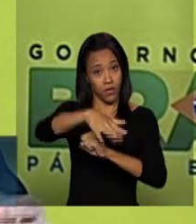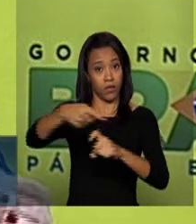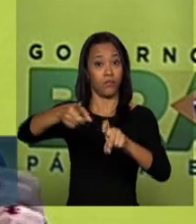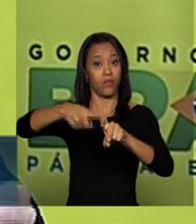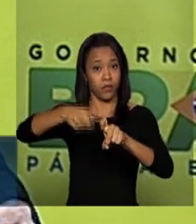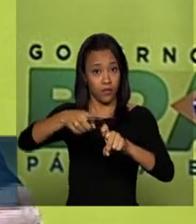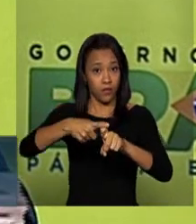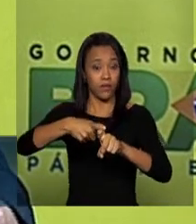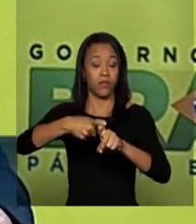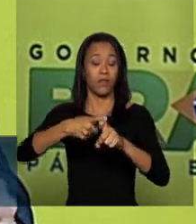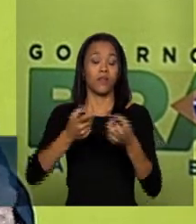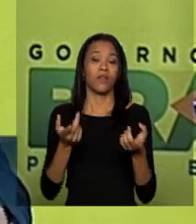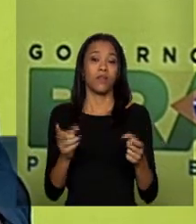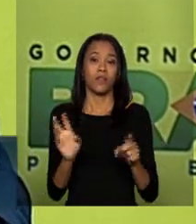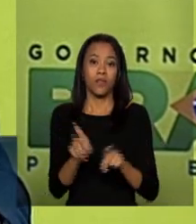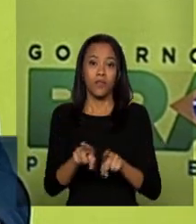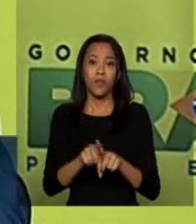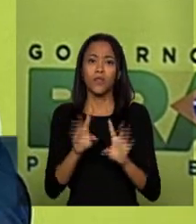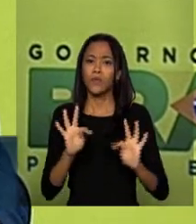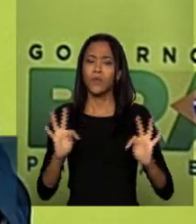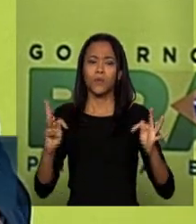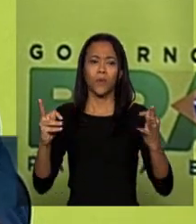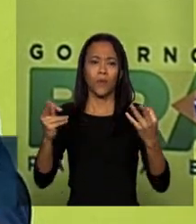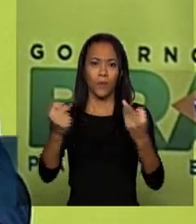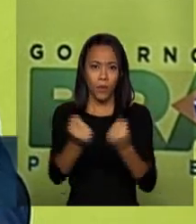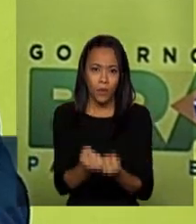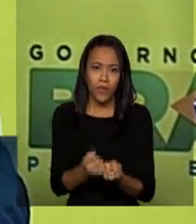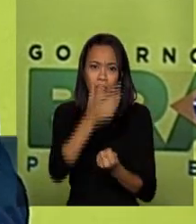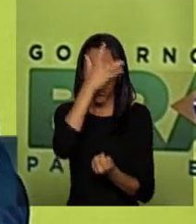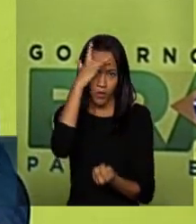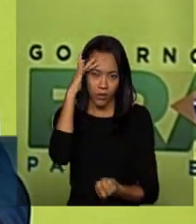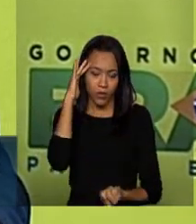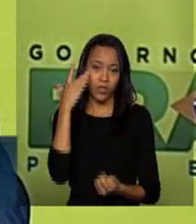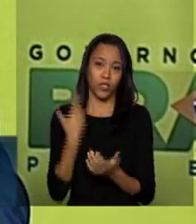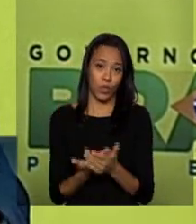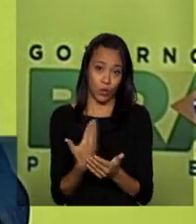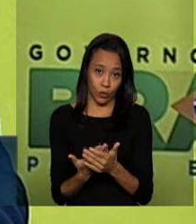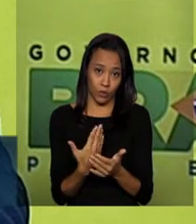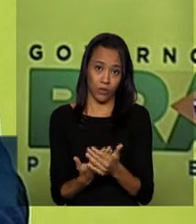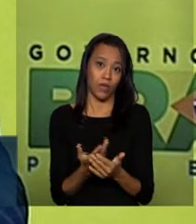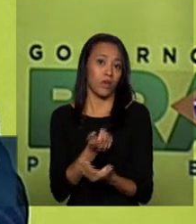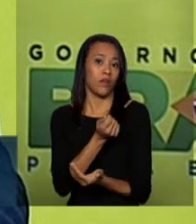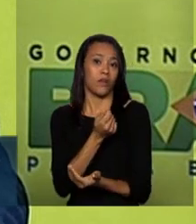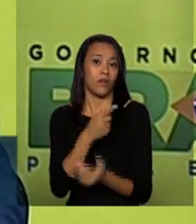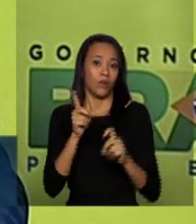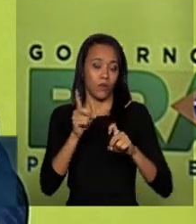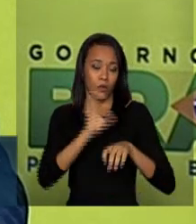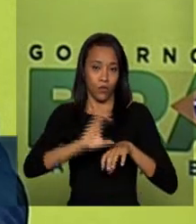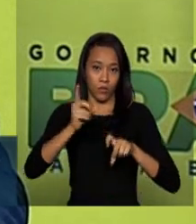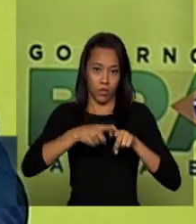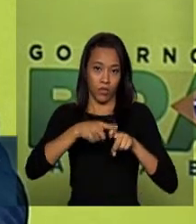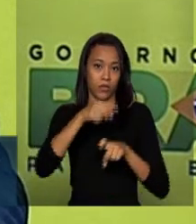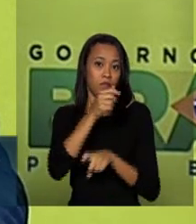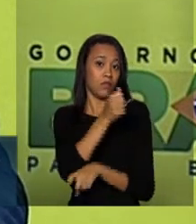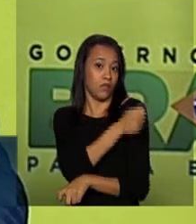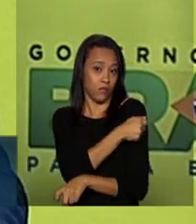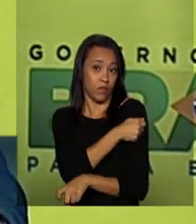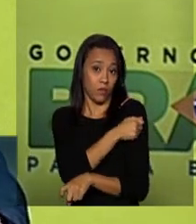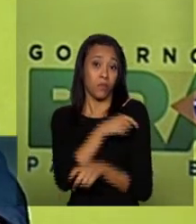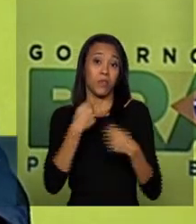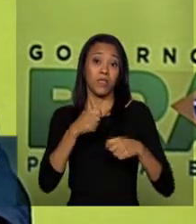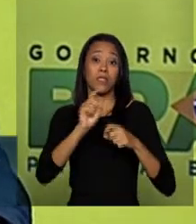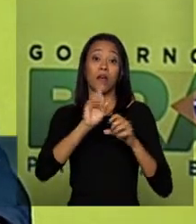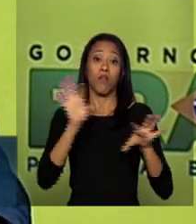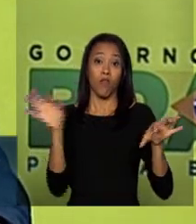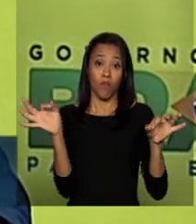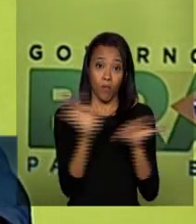que todos os egressos de curso de medicina terão que ter uma vaga assegurada em residência médica,